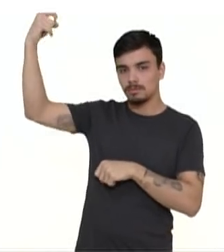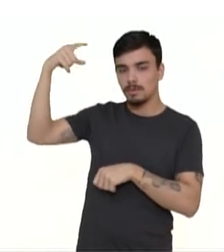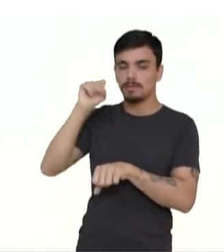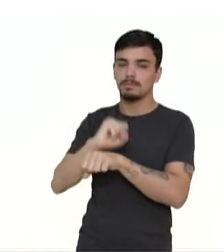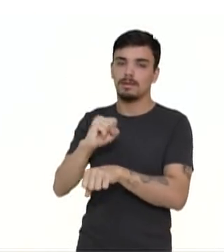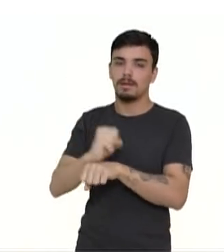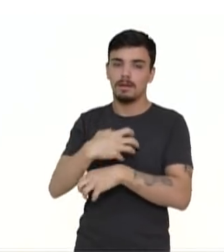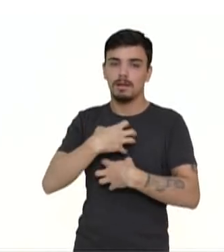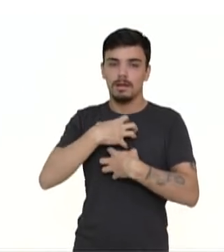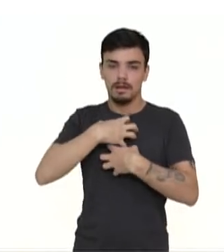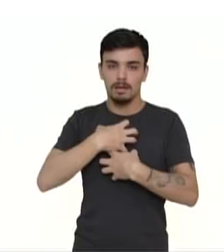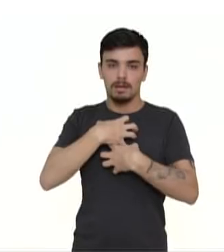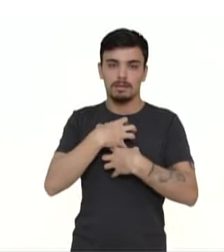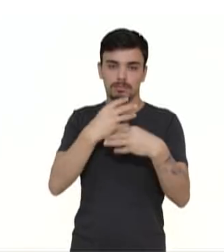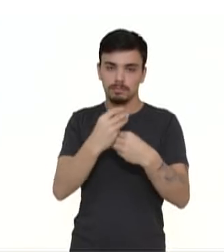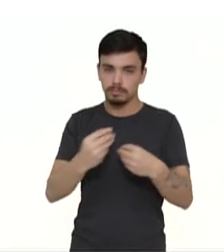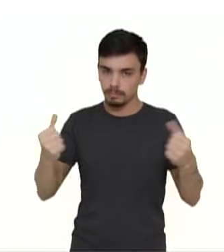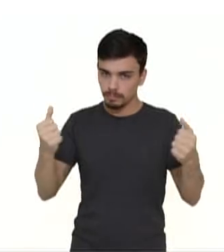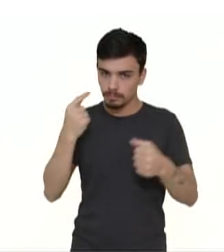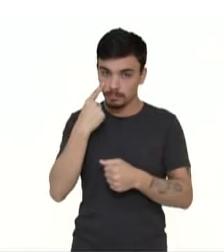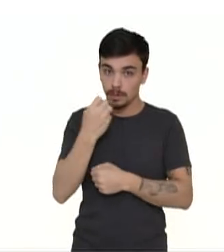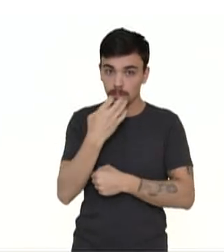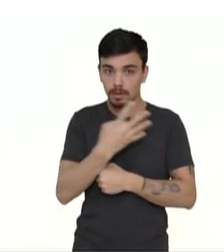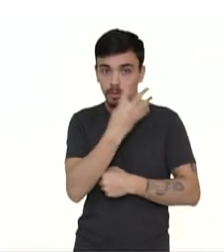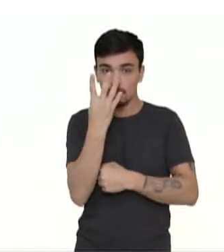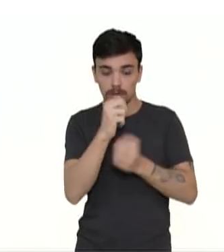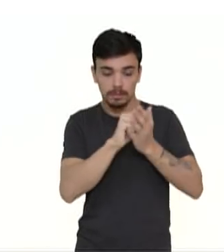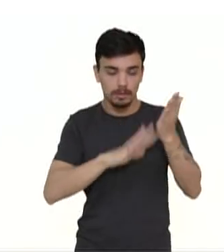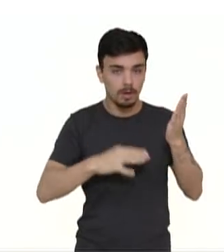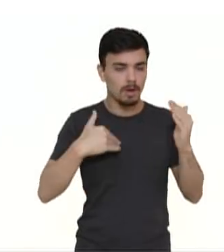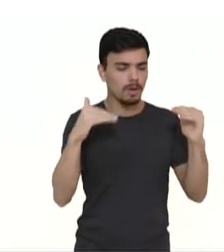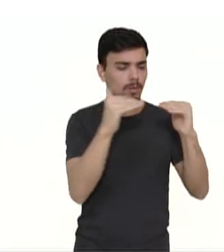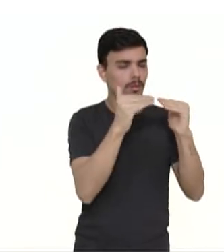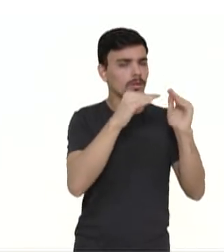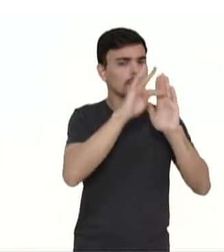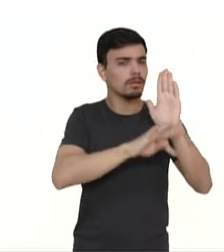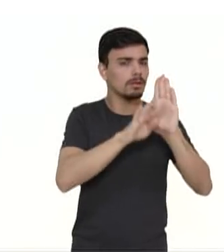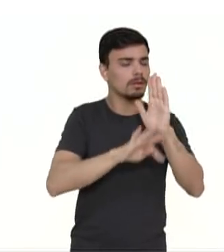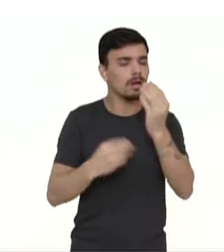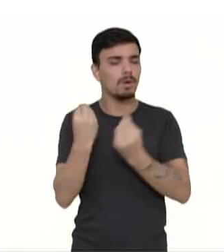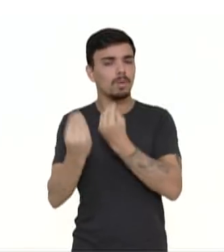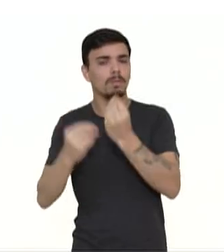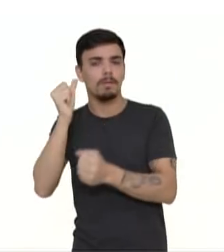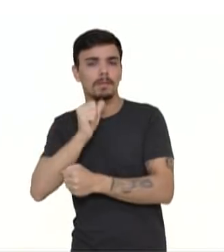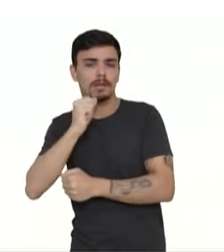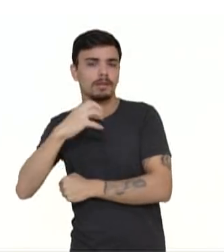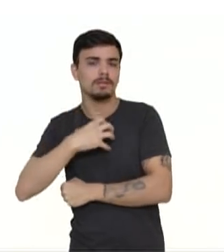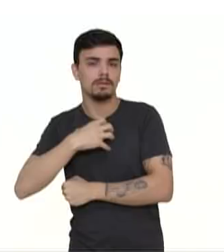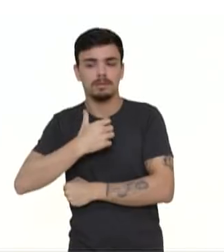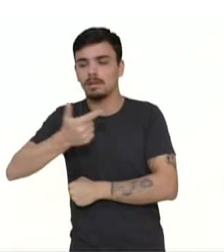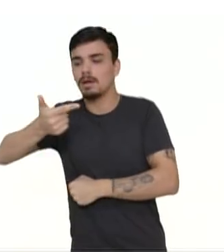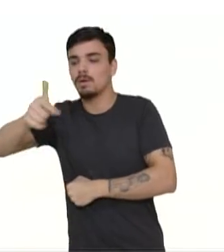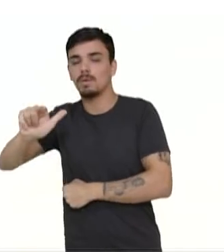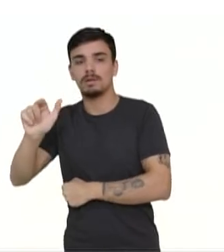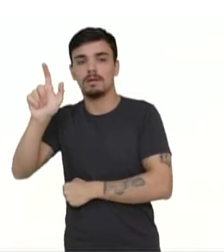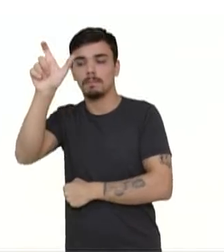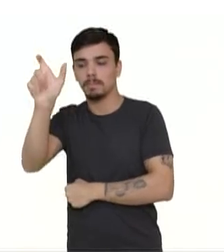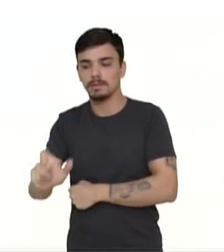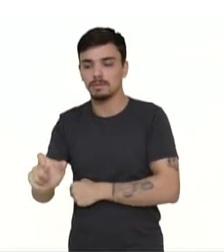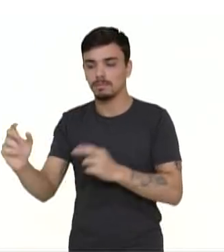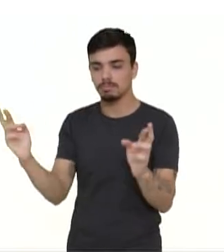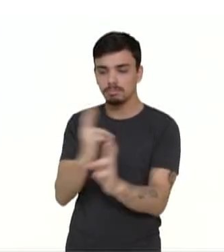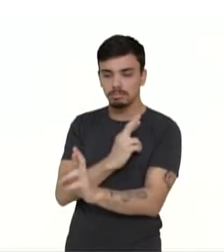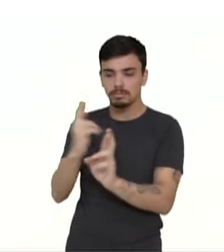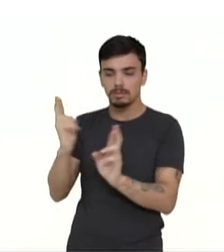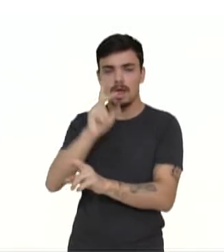soluço. Muito bem. Vamos para o nosso quarto exercício? De acordo com o texto, como a menina se sentia em relação a outras pessoas?